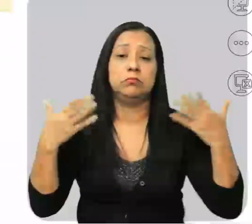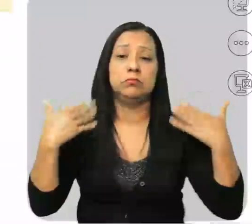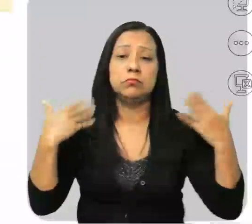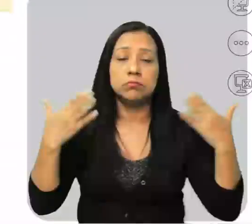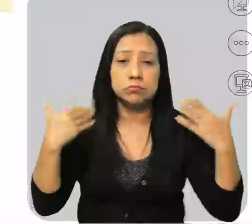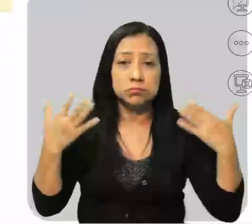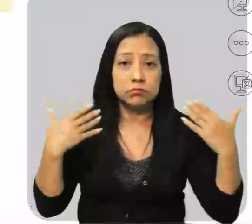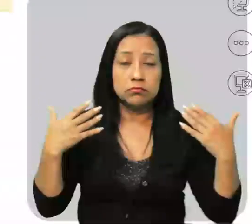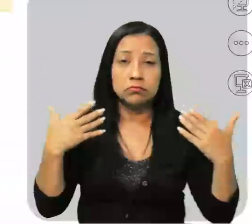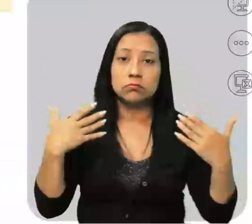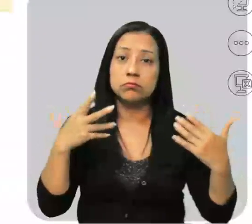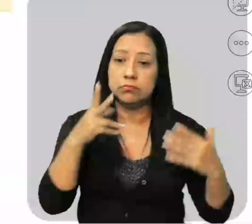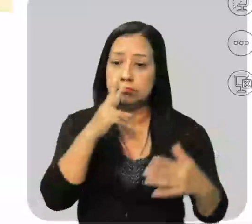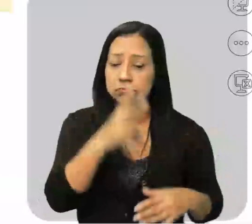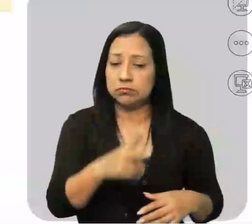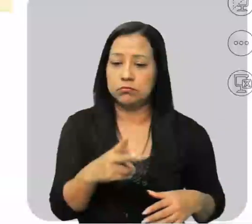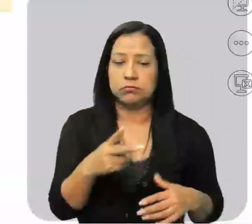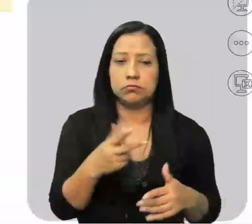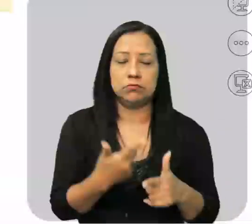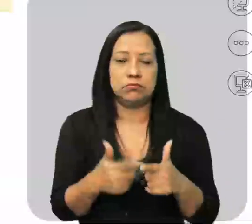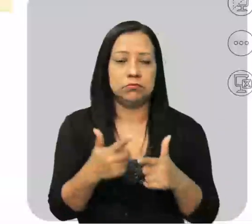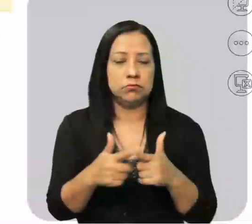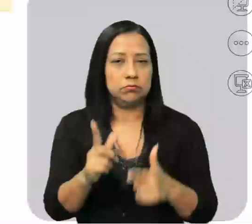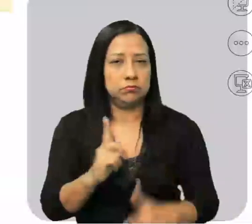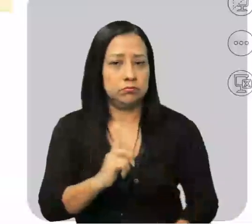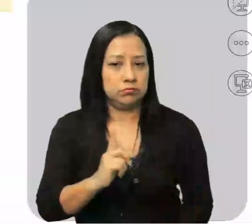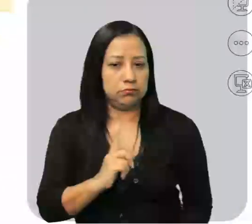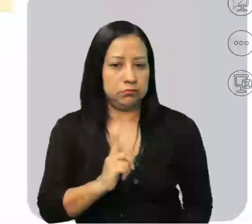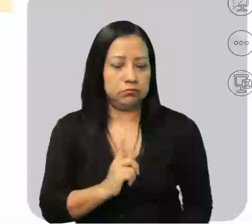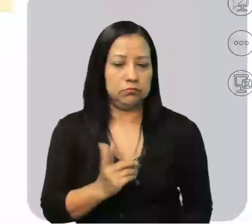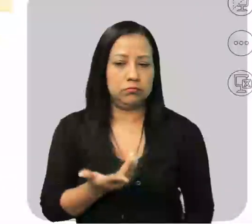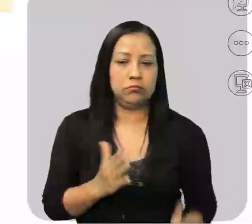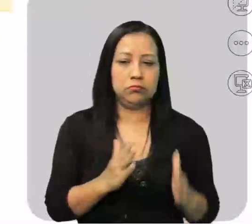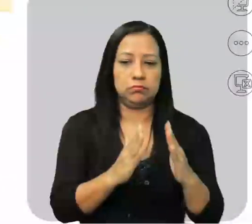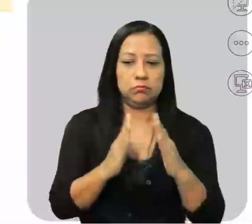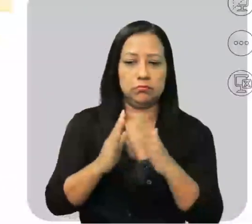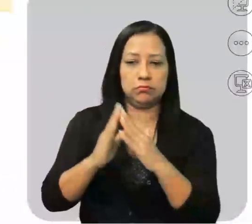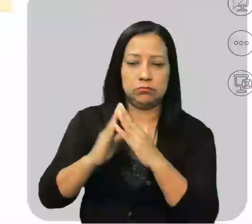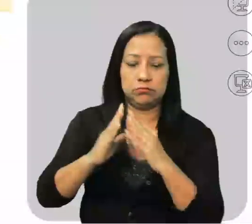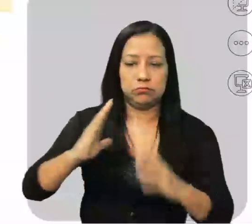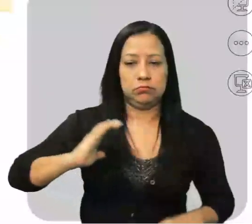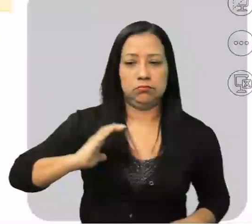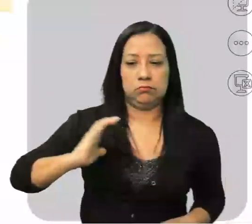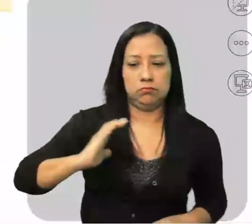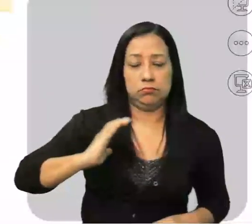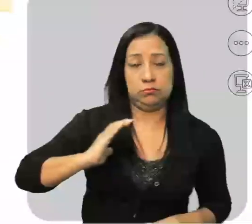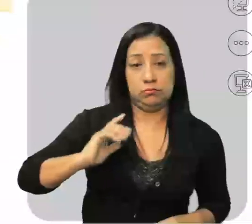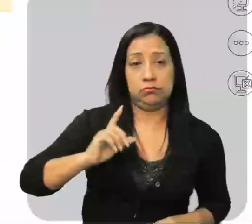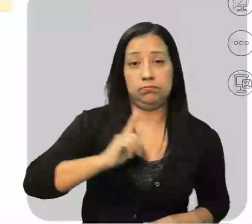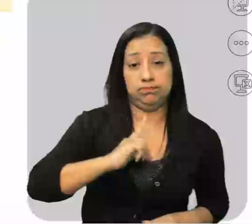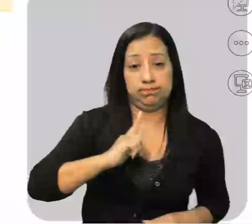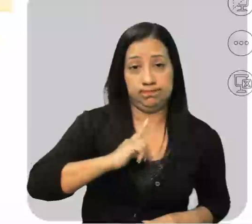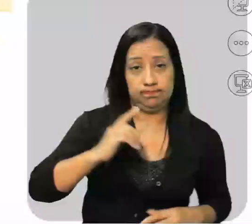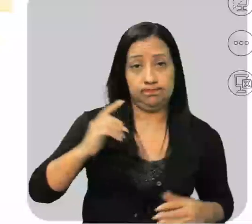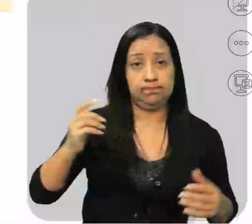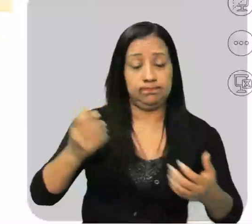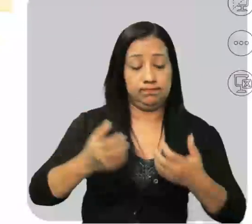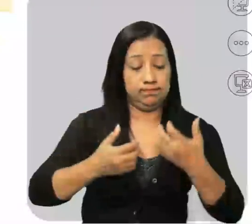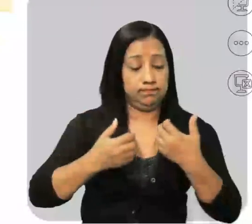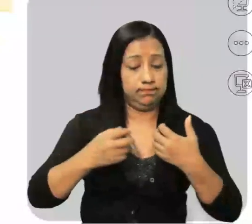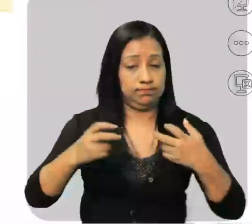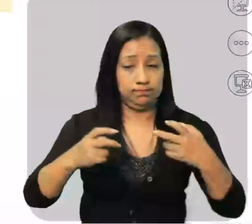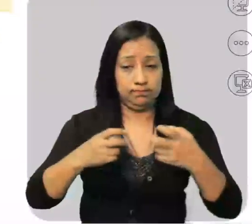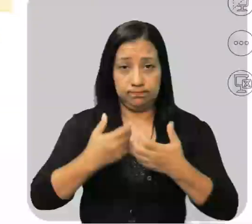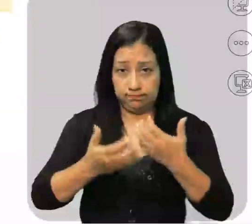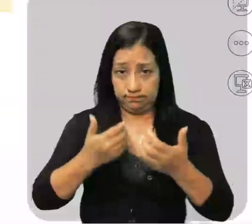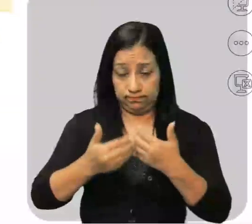de ilhas de calor, problemas urbanos também vão ter, por exemplo, relacionados